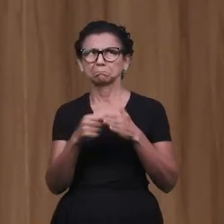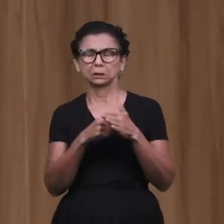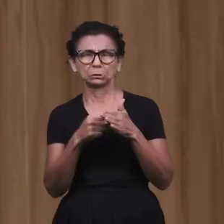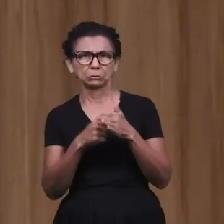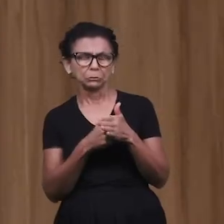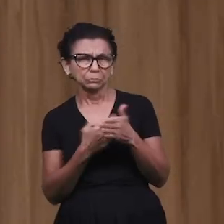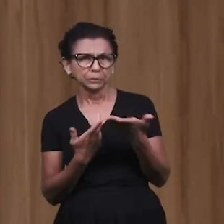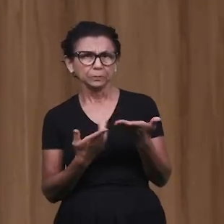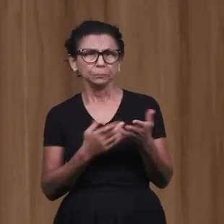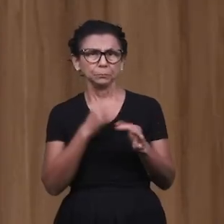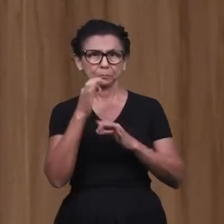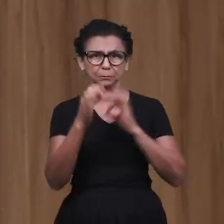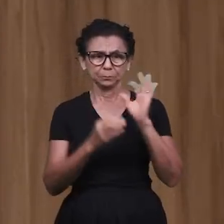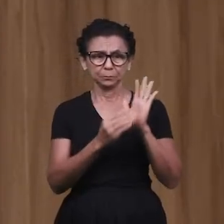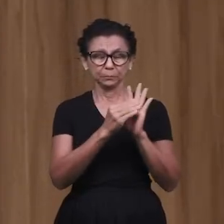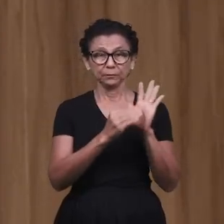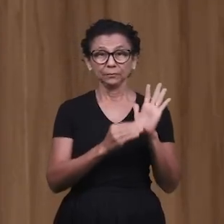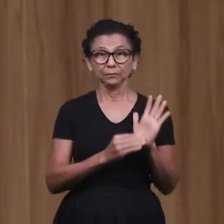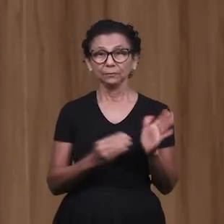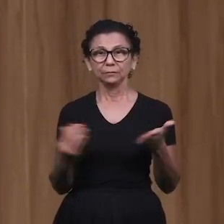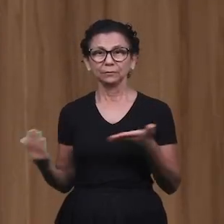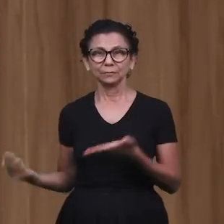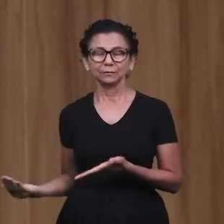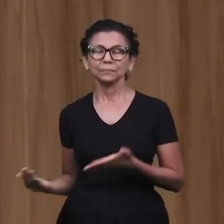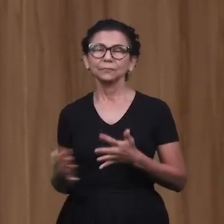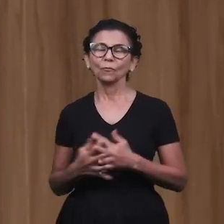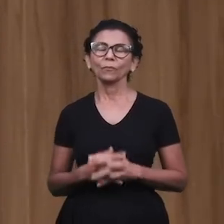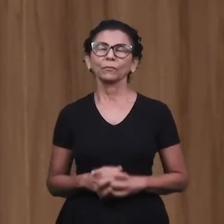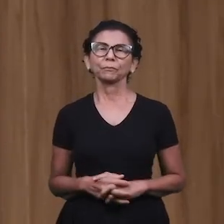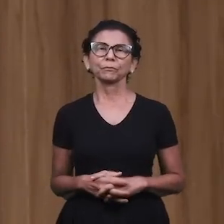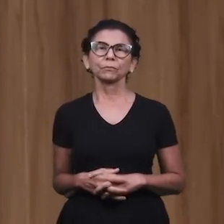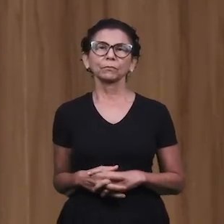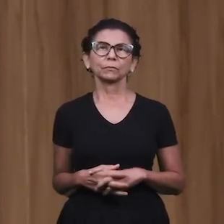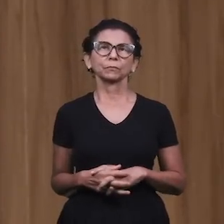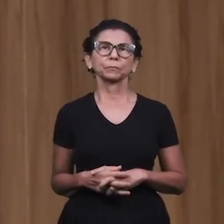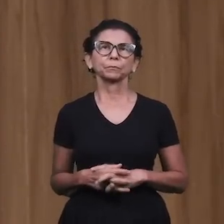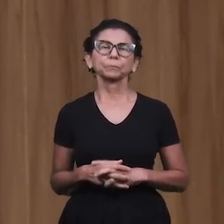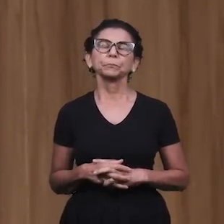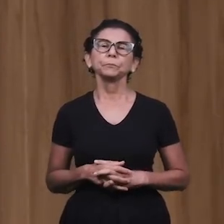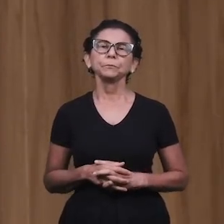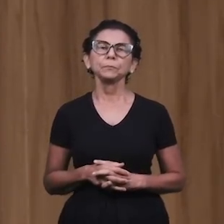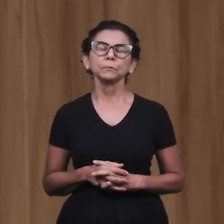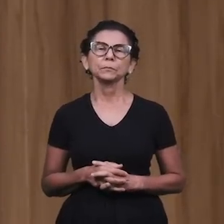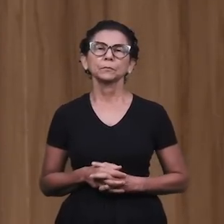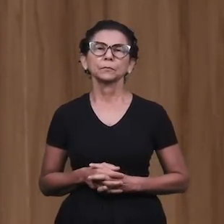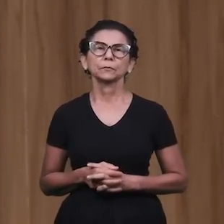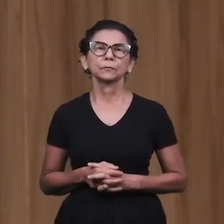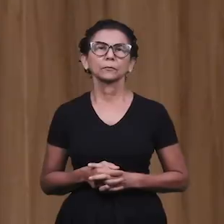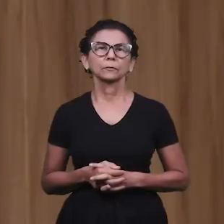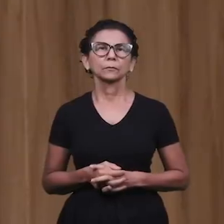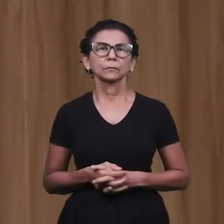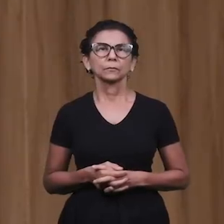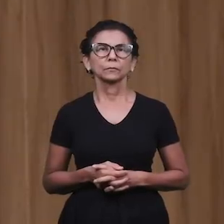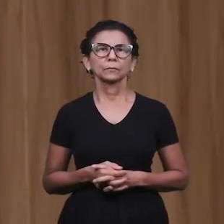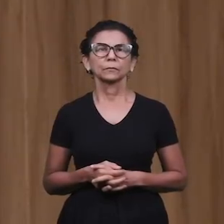ou sugestão de pauta. O nosso e-mail é o que vai aparecer na sua tela. É